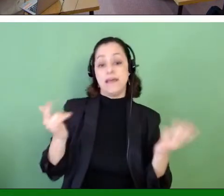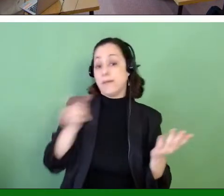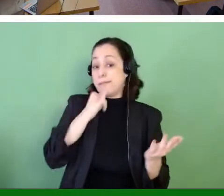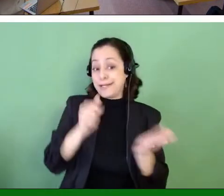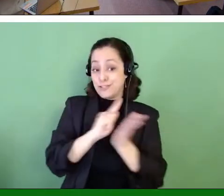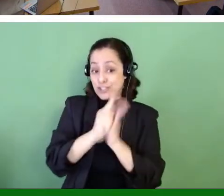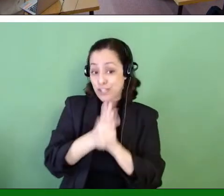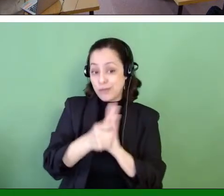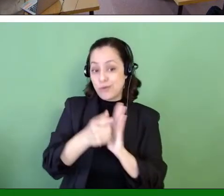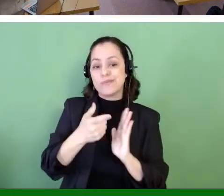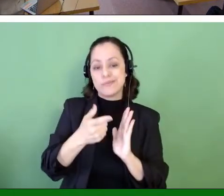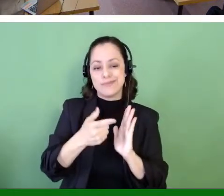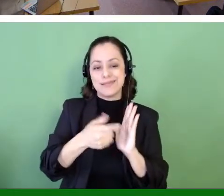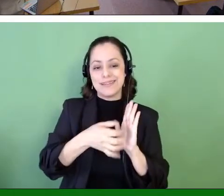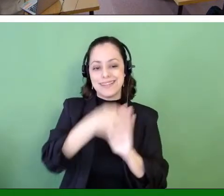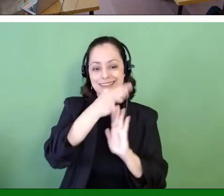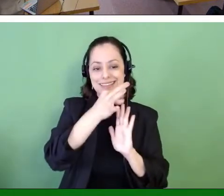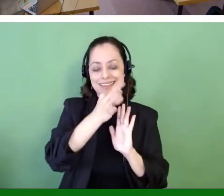Então, talvez tenha faltado mesmo.